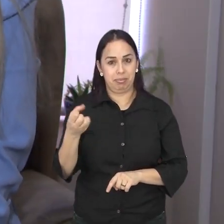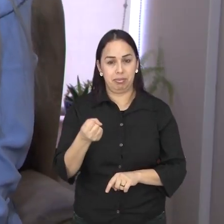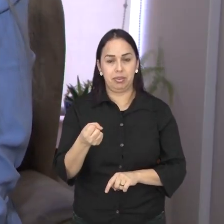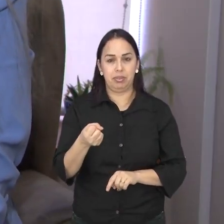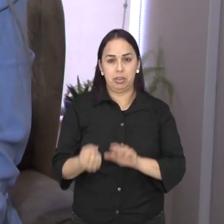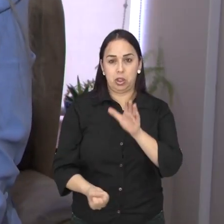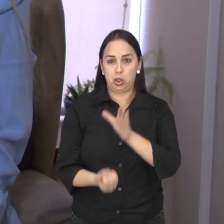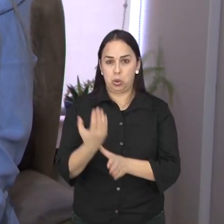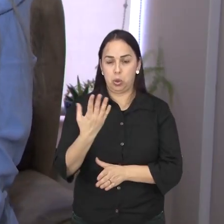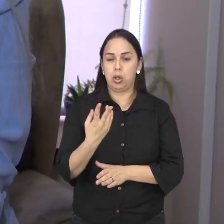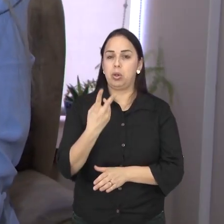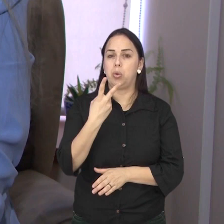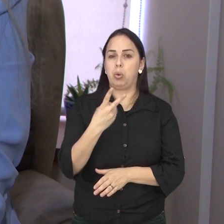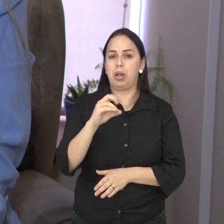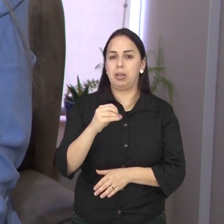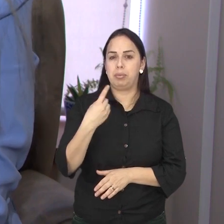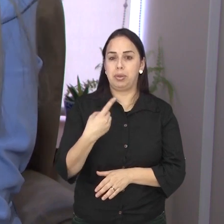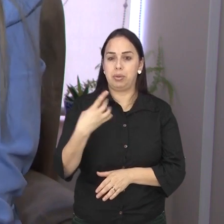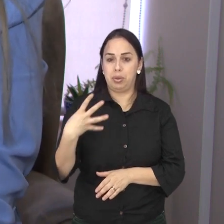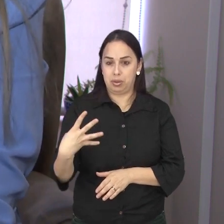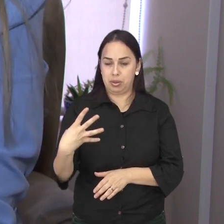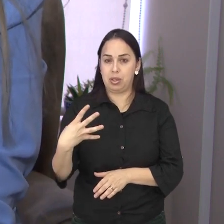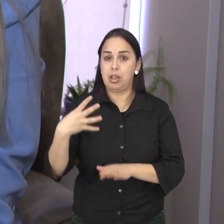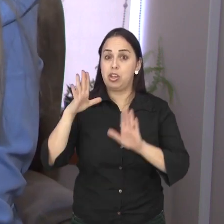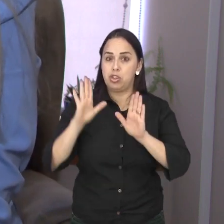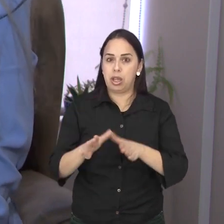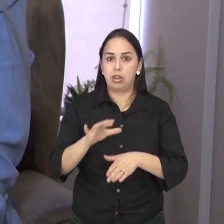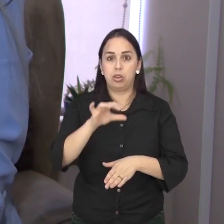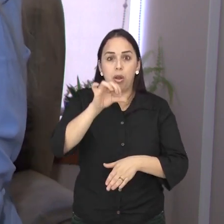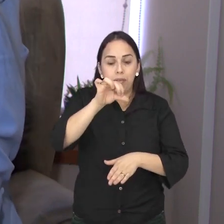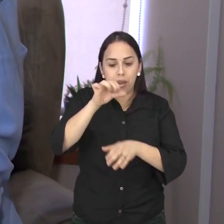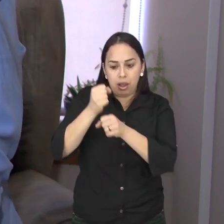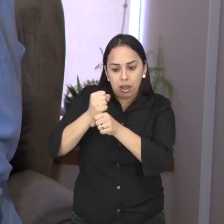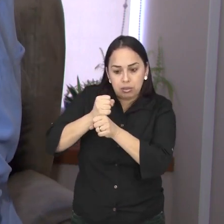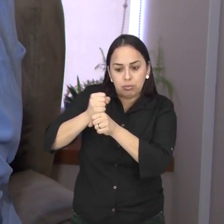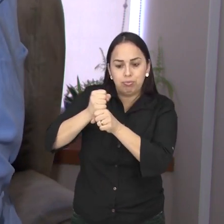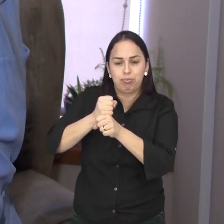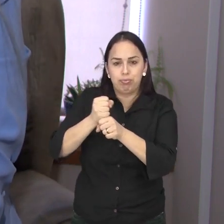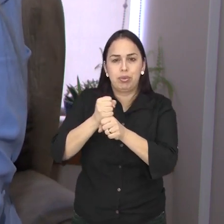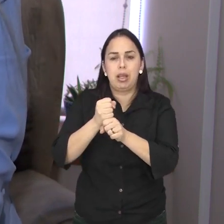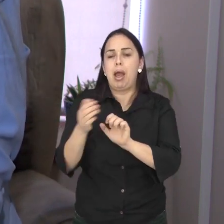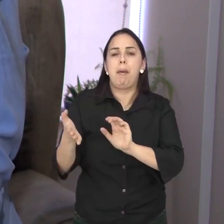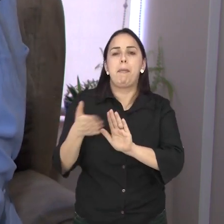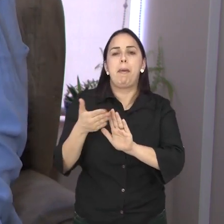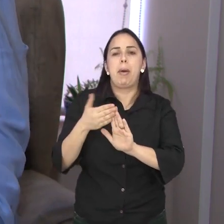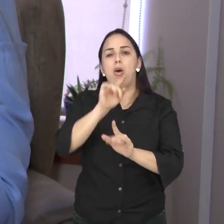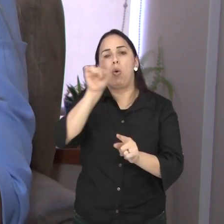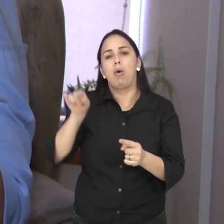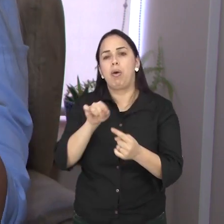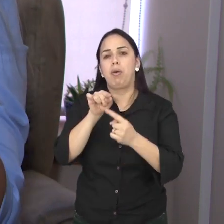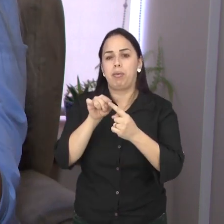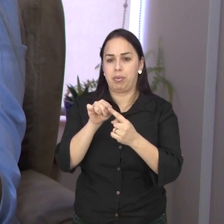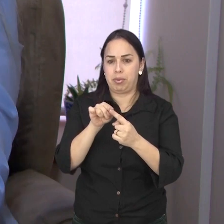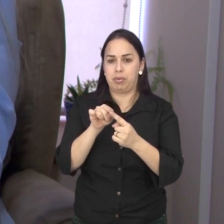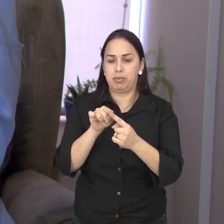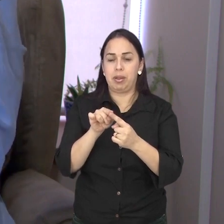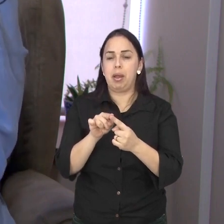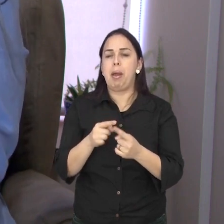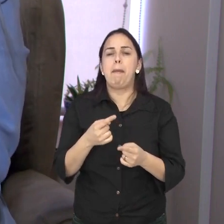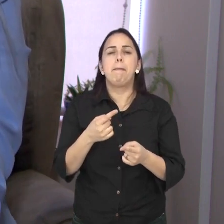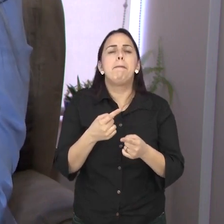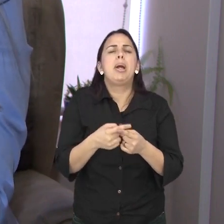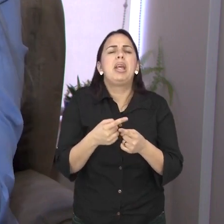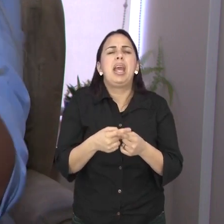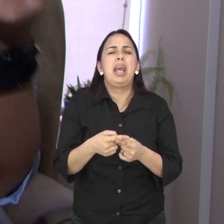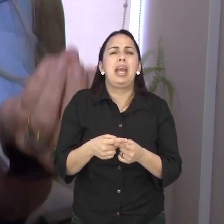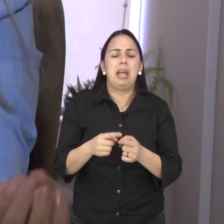uma campanha que ela foi criada em 2014, ou seja, é o 9º ano dessa campanha, que ela tem como proposta, né, porque a primeira